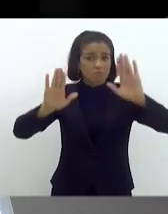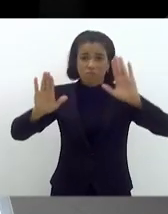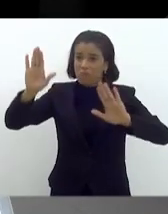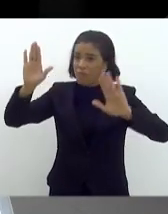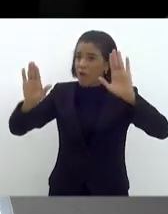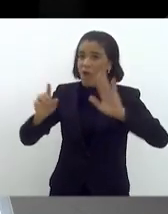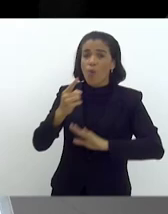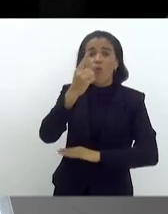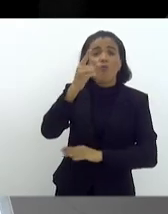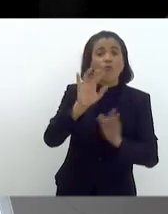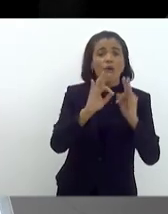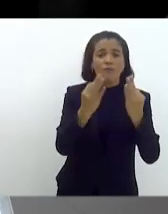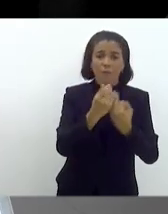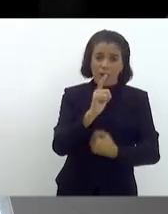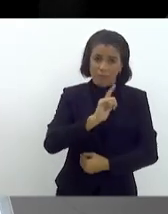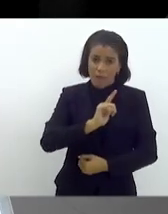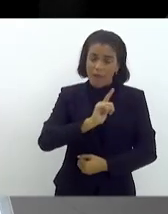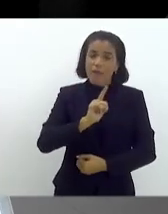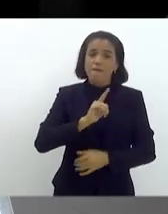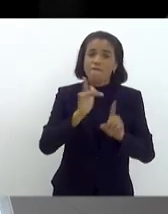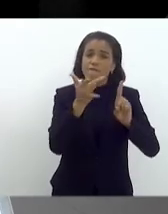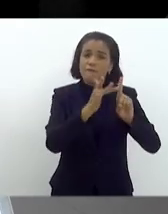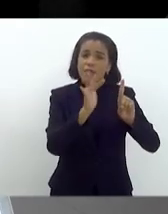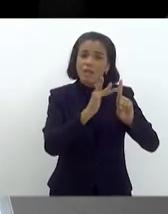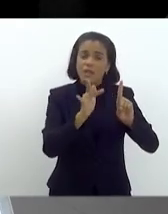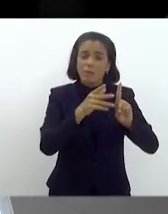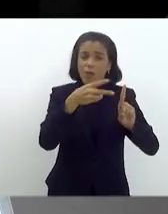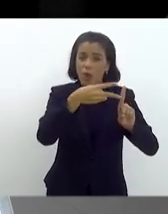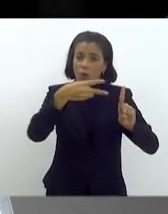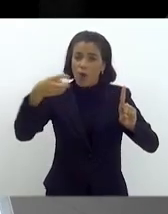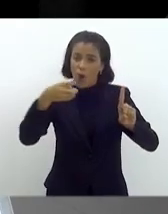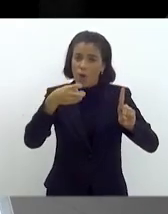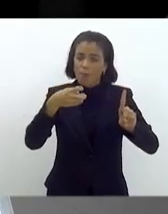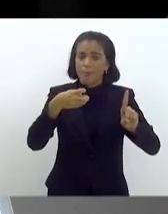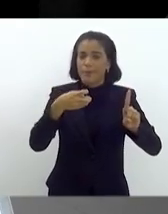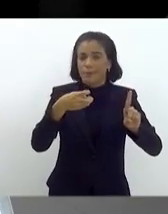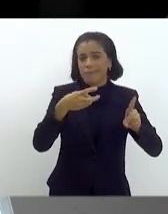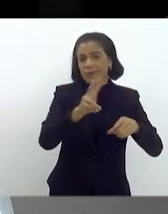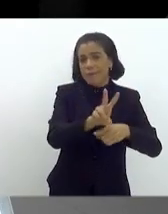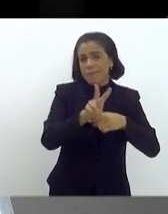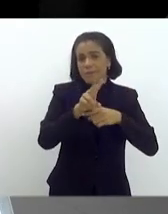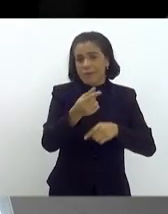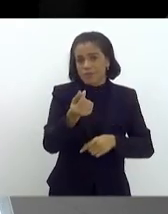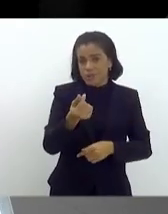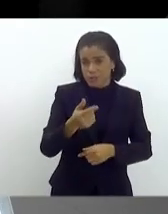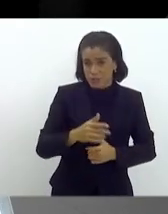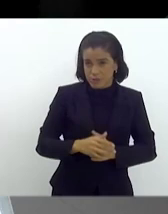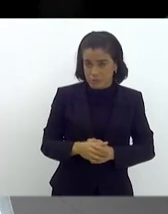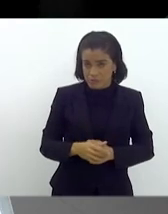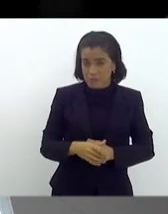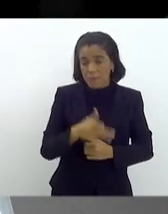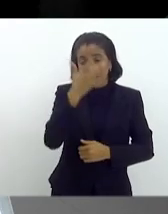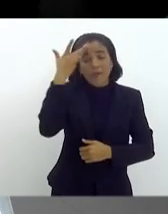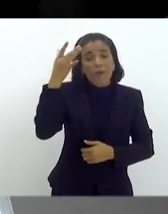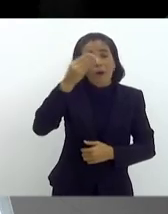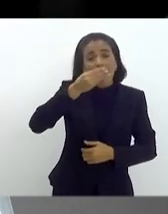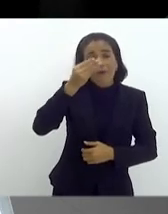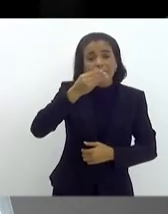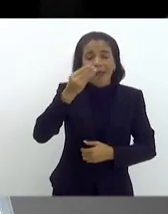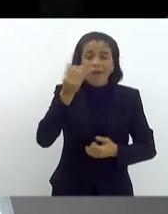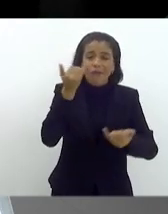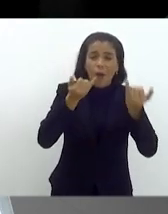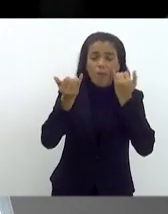pelo menos um parente que tenha sido vítima de algum golpe do estilo Porque de fato a pessoa fica mais vulnerável né